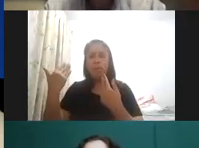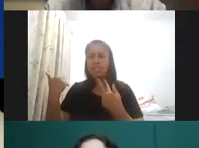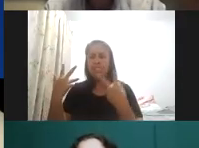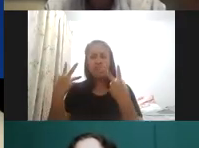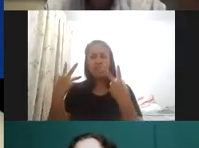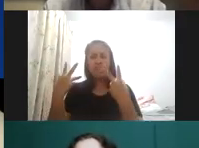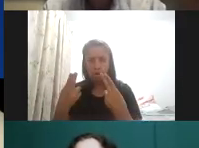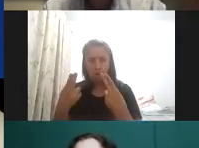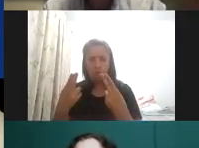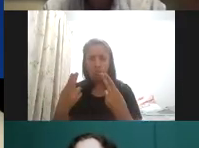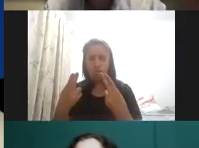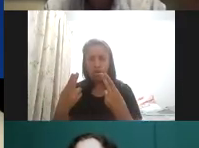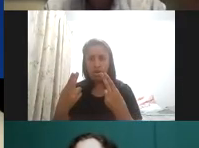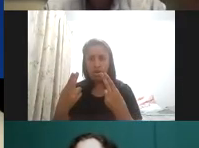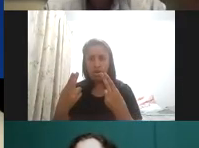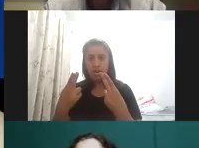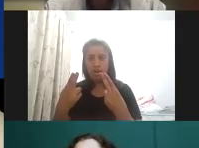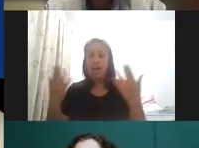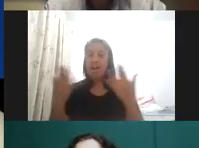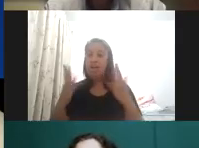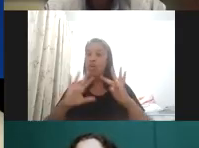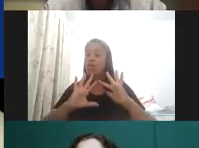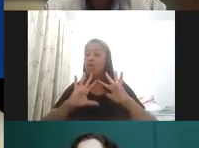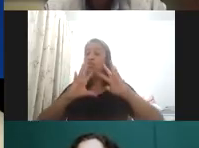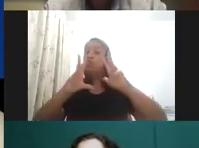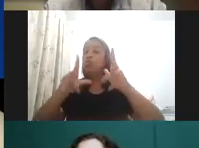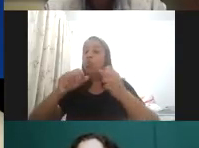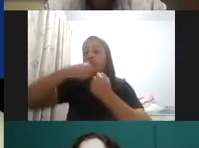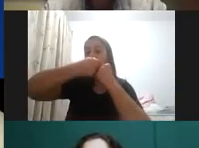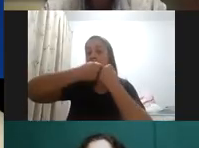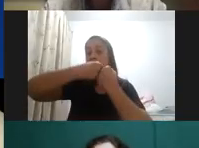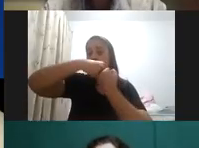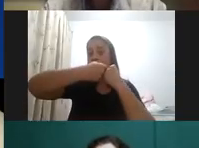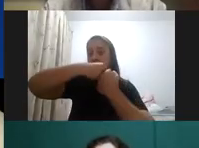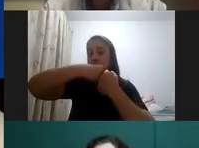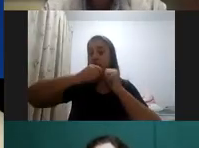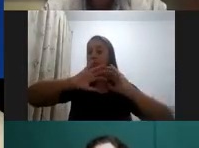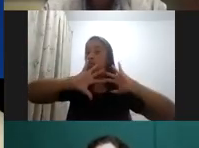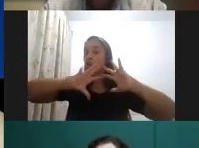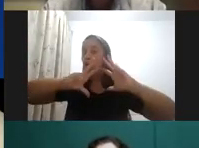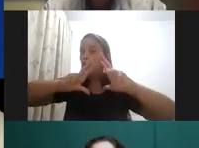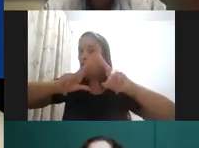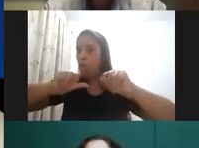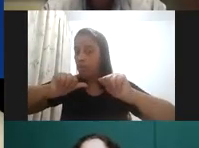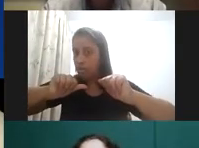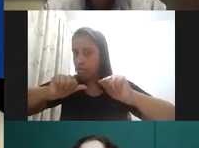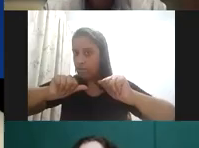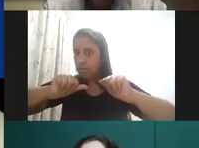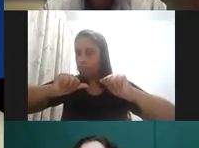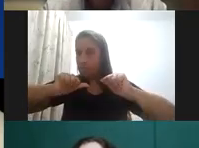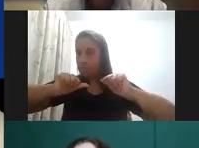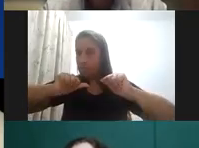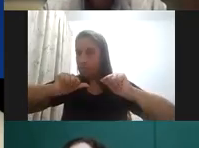e joelho. Essa vão cair todas as articulações. Vocês vão poder, né, consultar aí. Outra prova A foi quadril entrega e